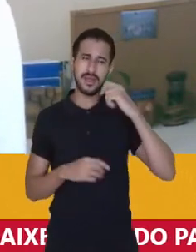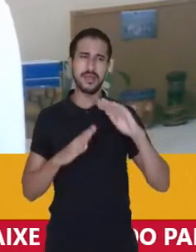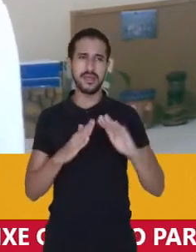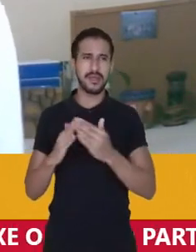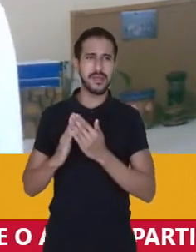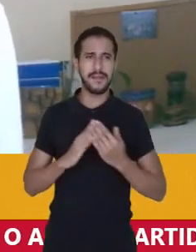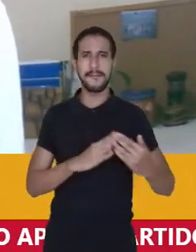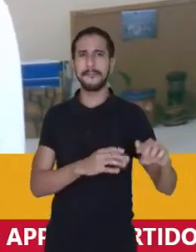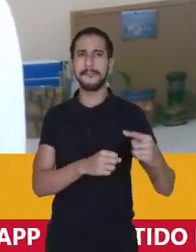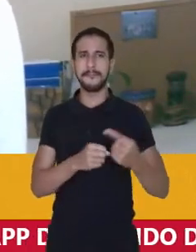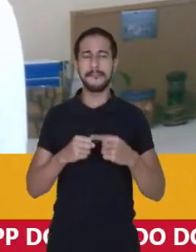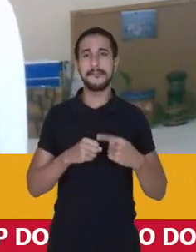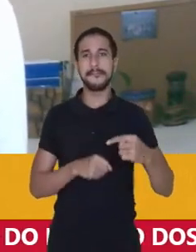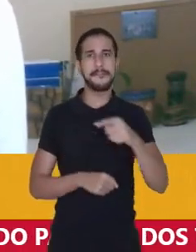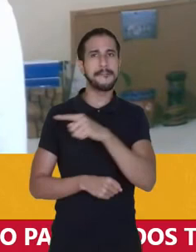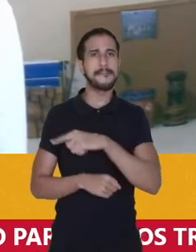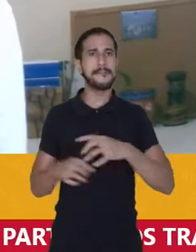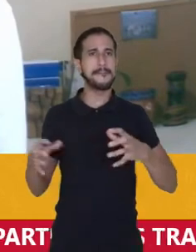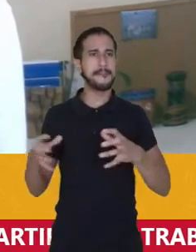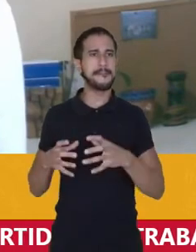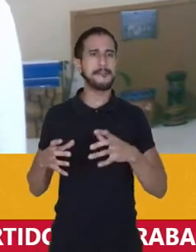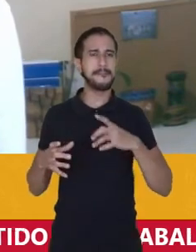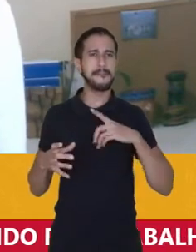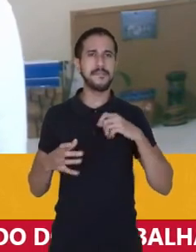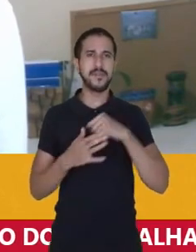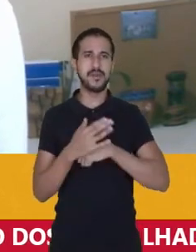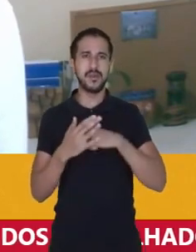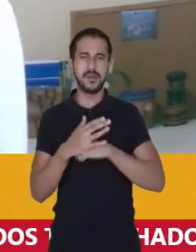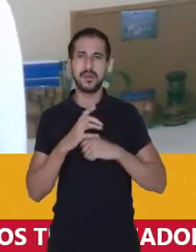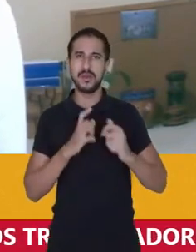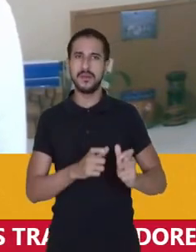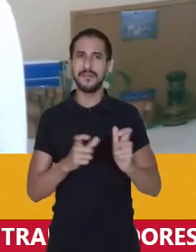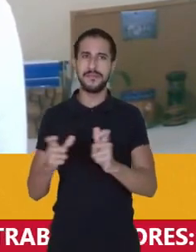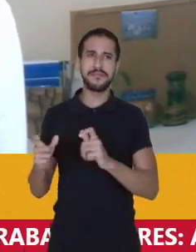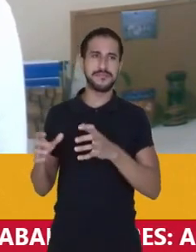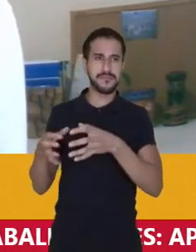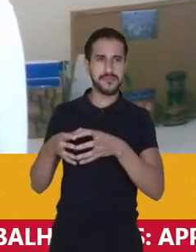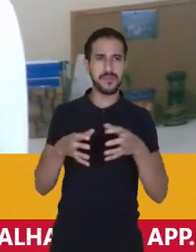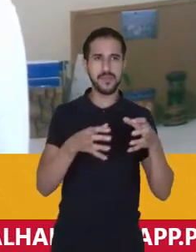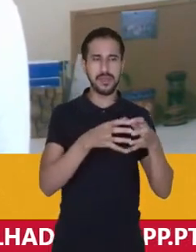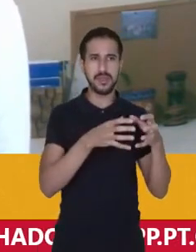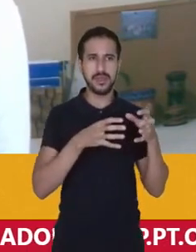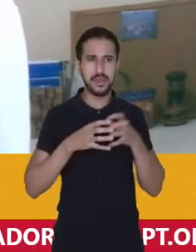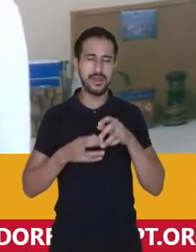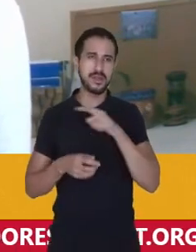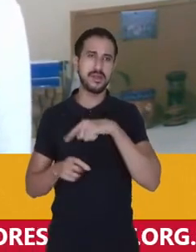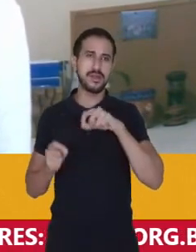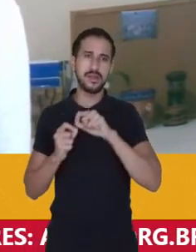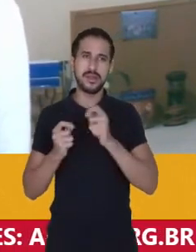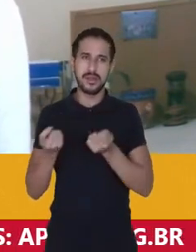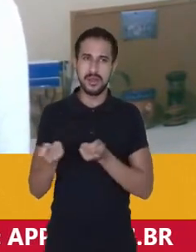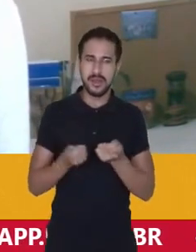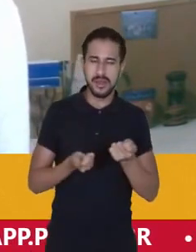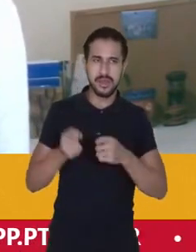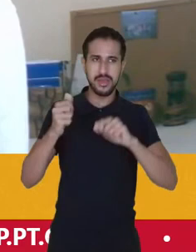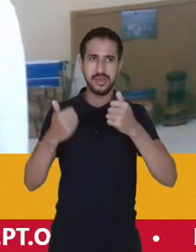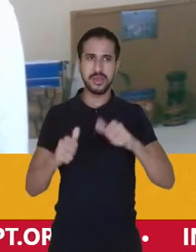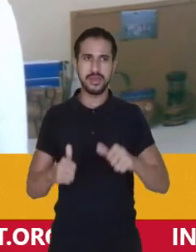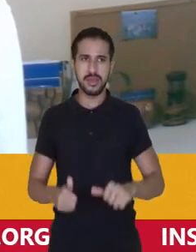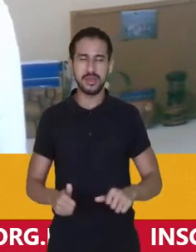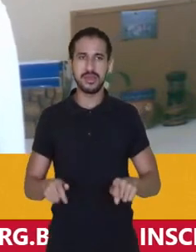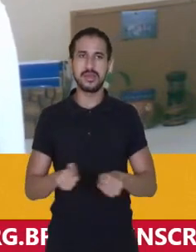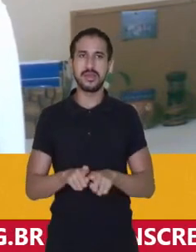favelas, nas cidades, que você tem ativismos territorializados de grupos locais que fazem controle, monitoramento